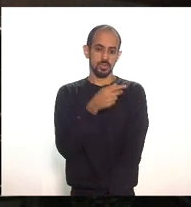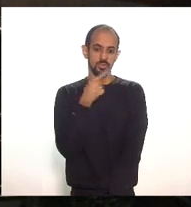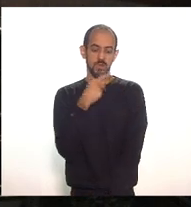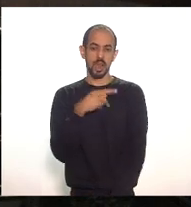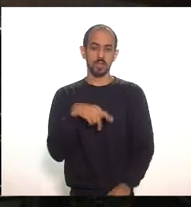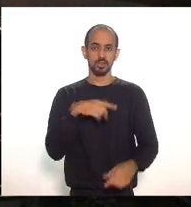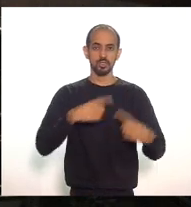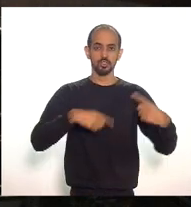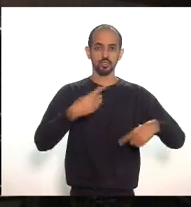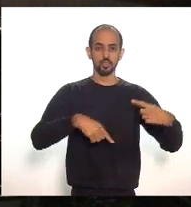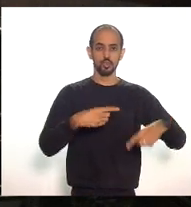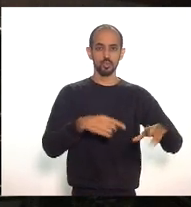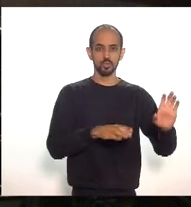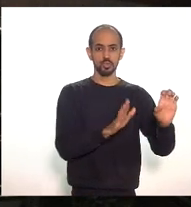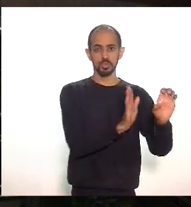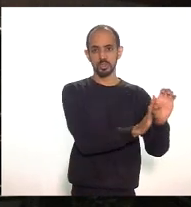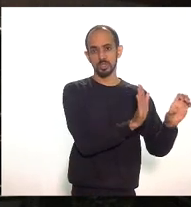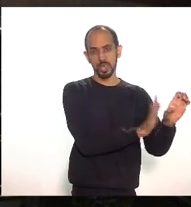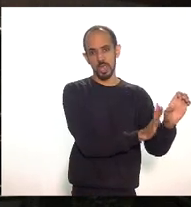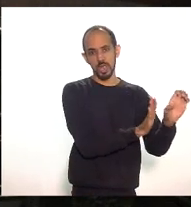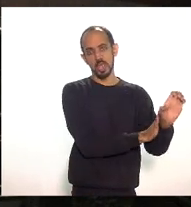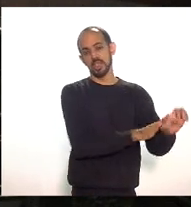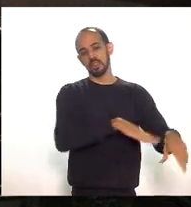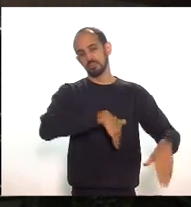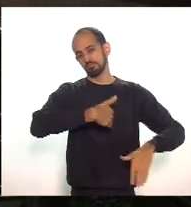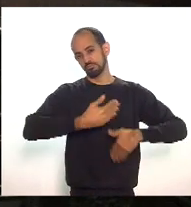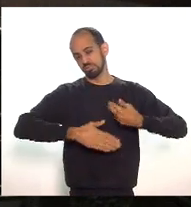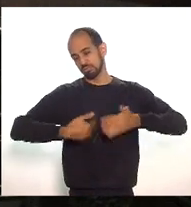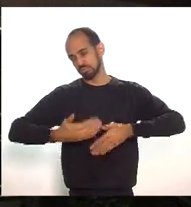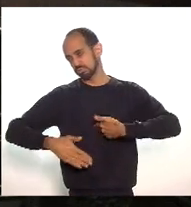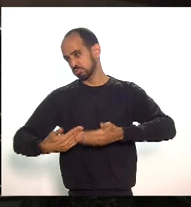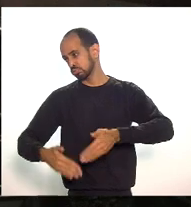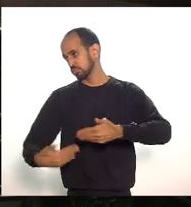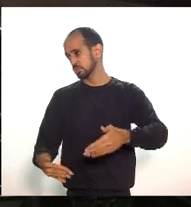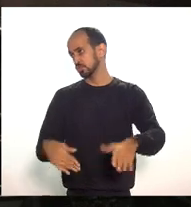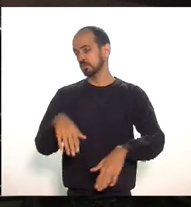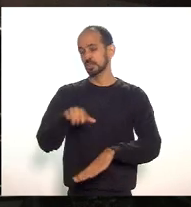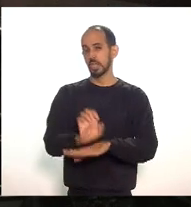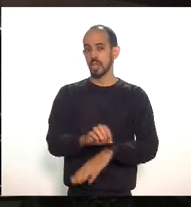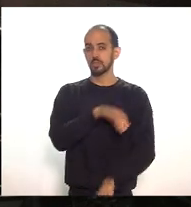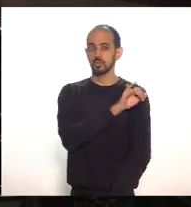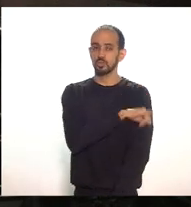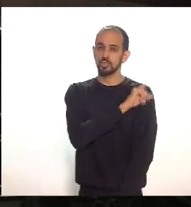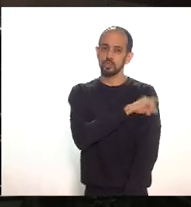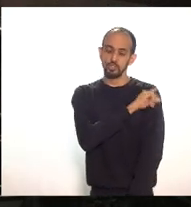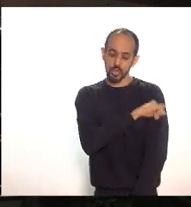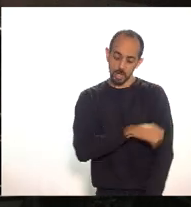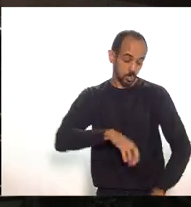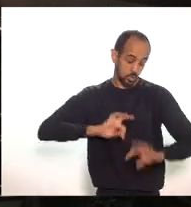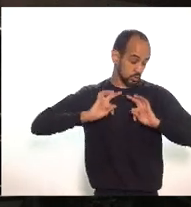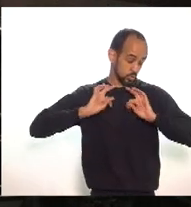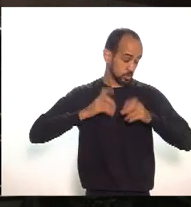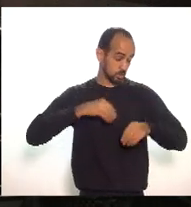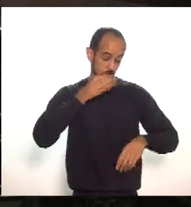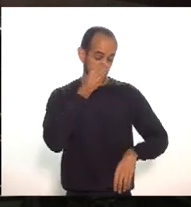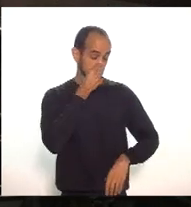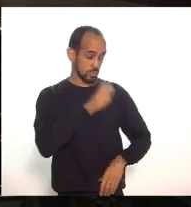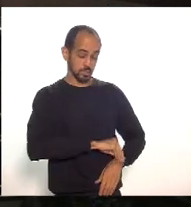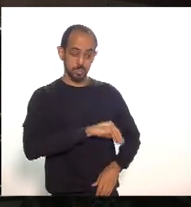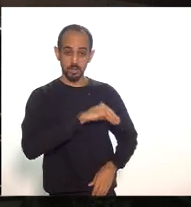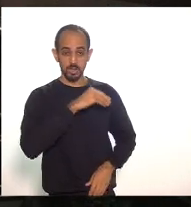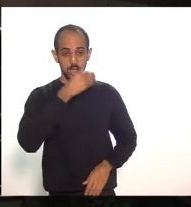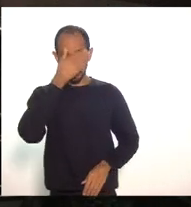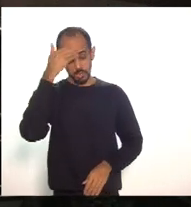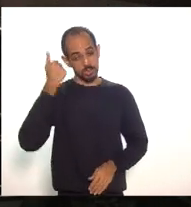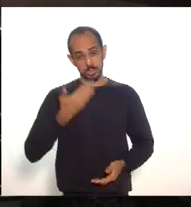de esquerda e de pautas identitárias e fim do Estado do Rio de Janeiro é totalmente esquecido pela bancada Federal